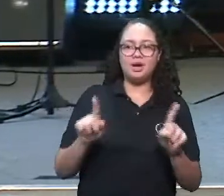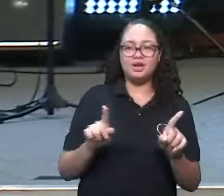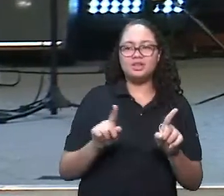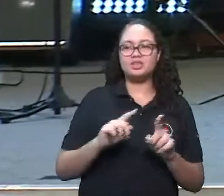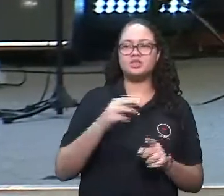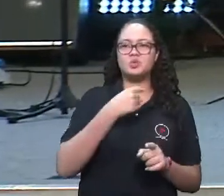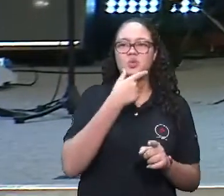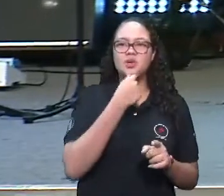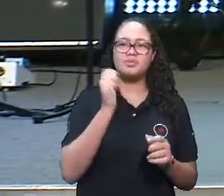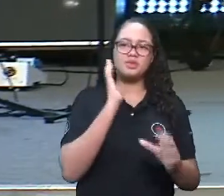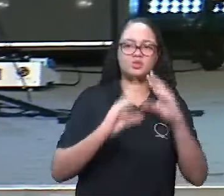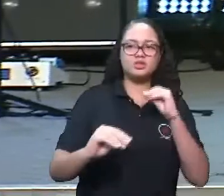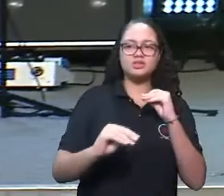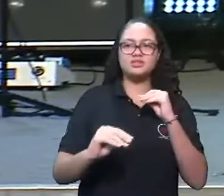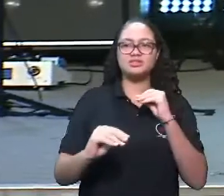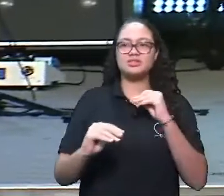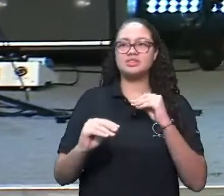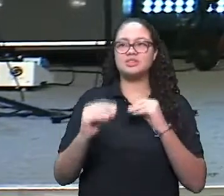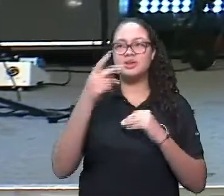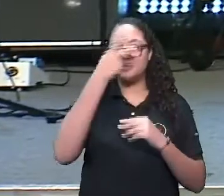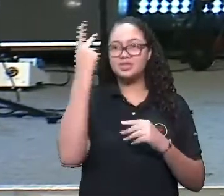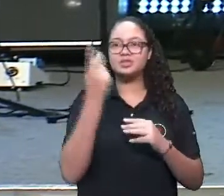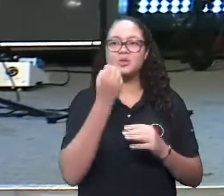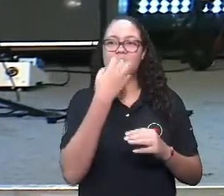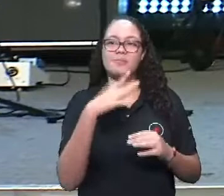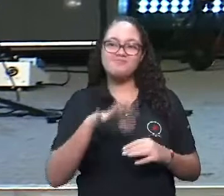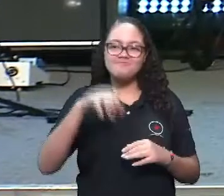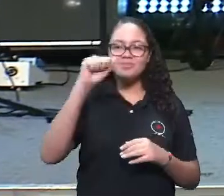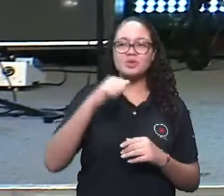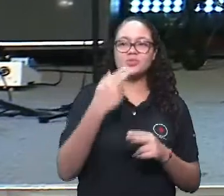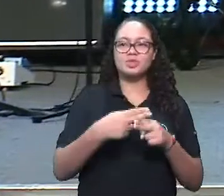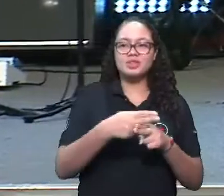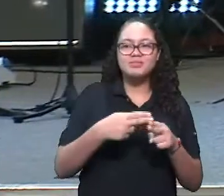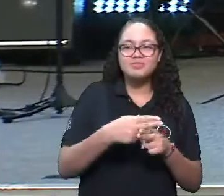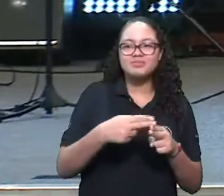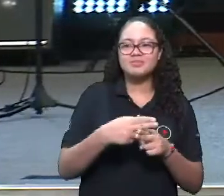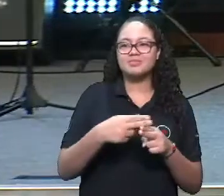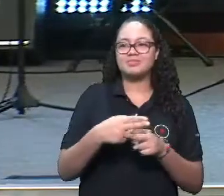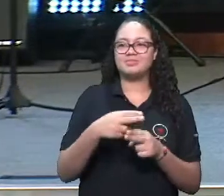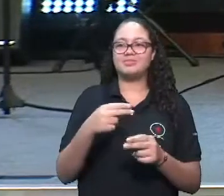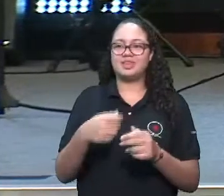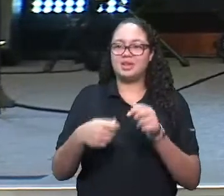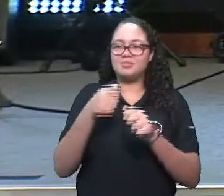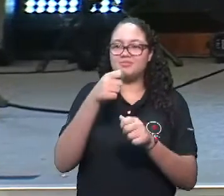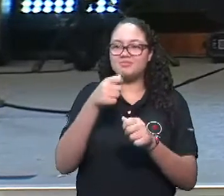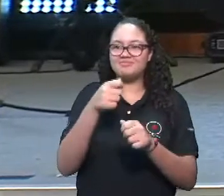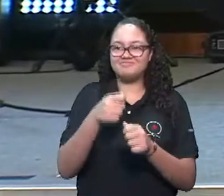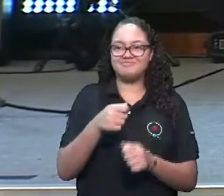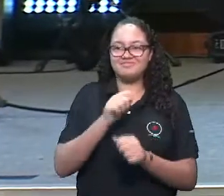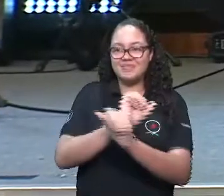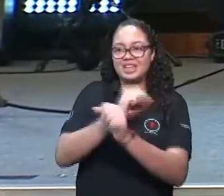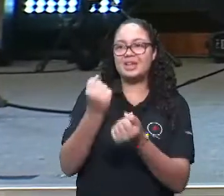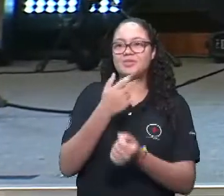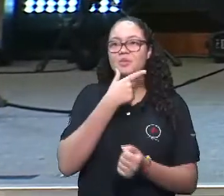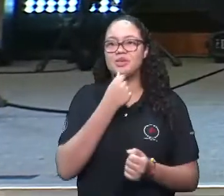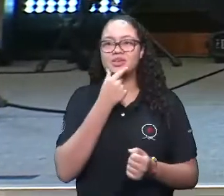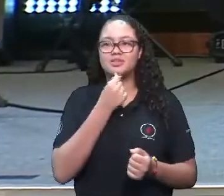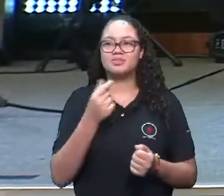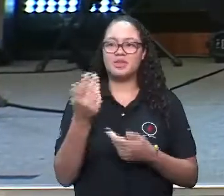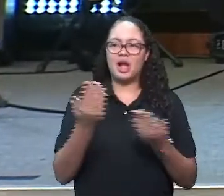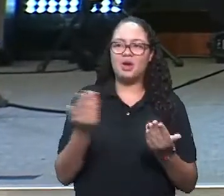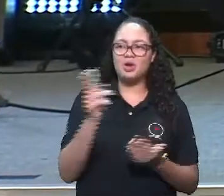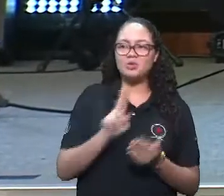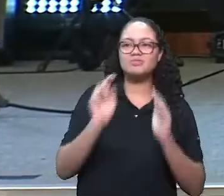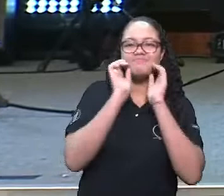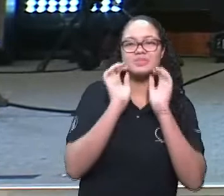cair a faca, e vem alguém de bem, pega a faca e solta o cara. Agora essa faca é bênção ou maldição? É bênção. Olha que interessante, a